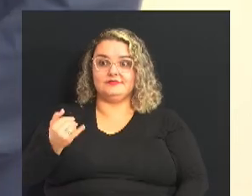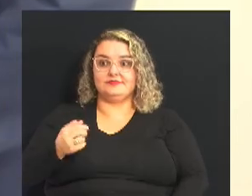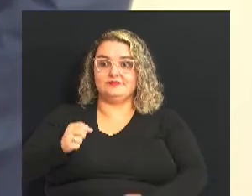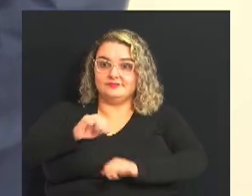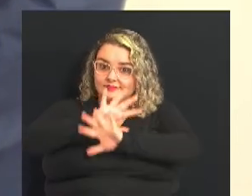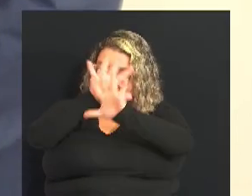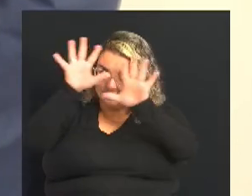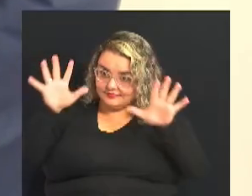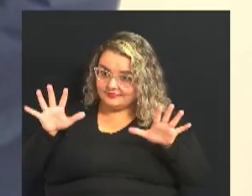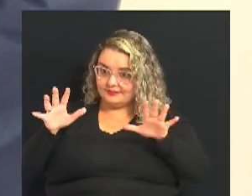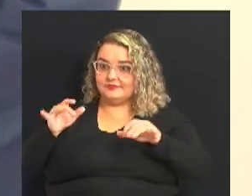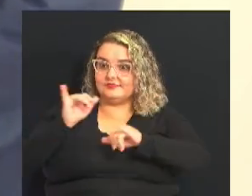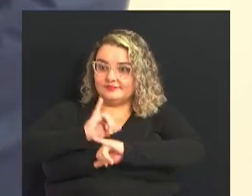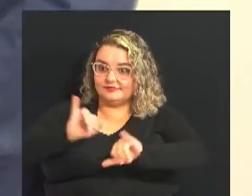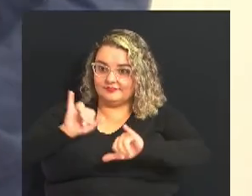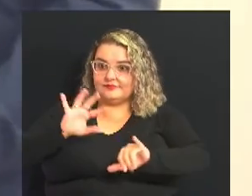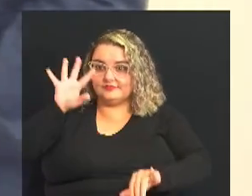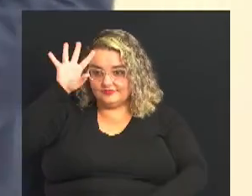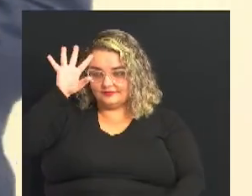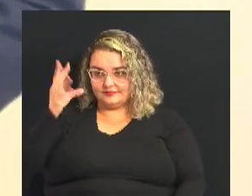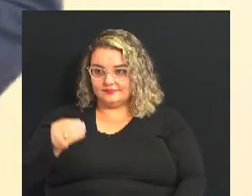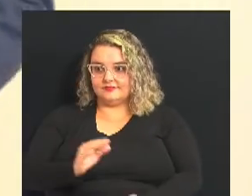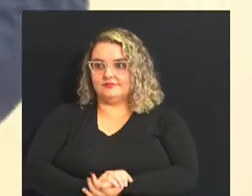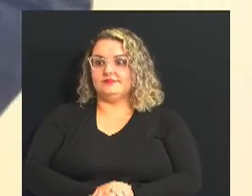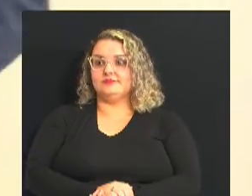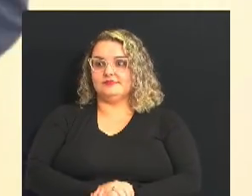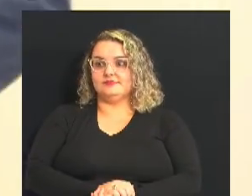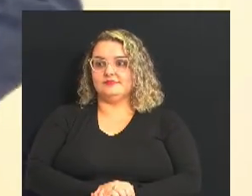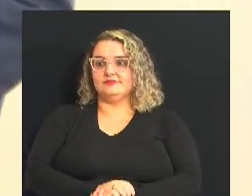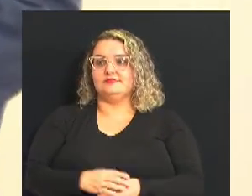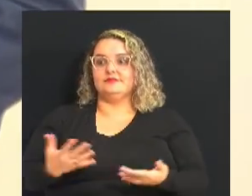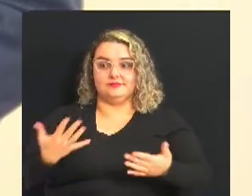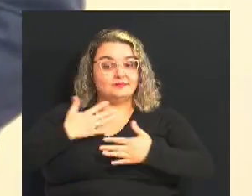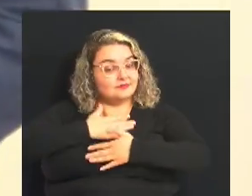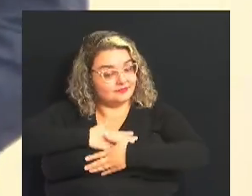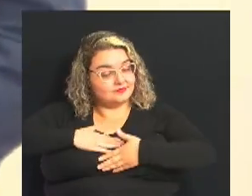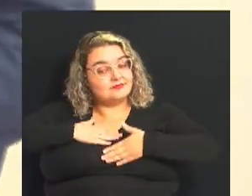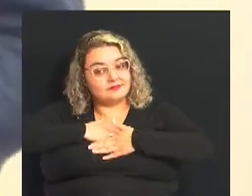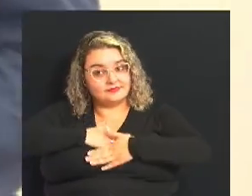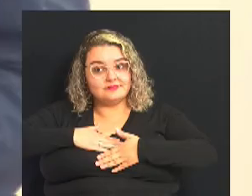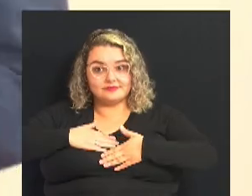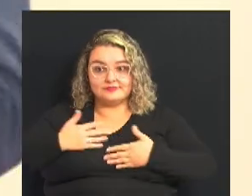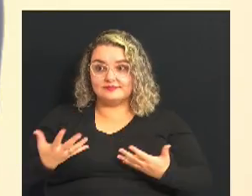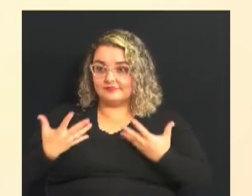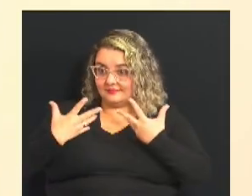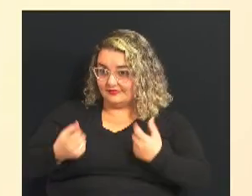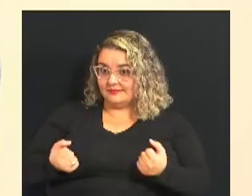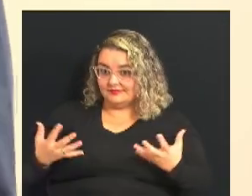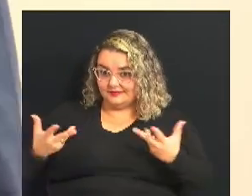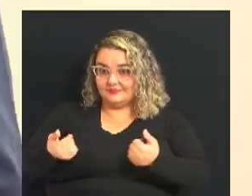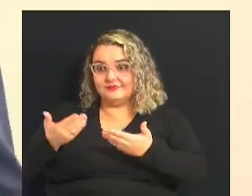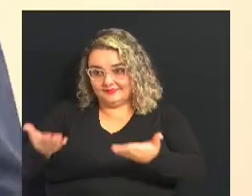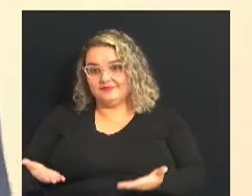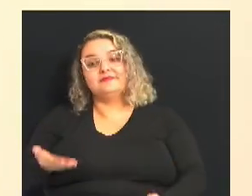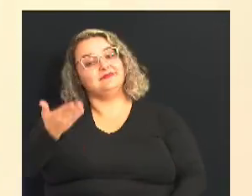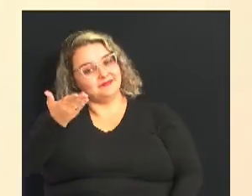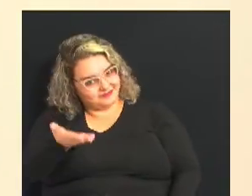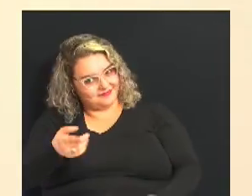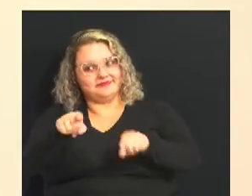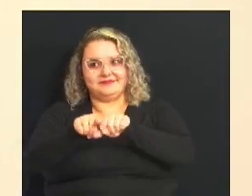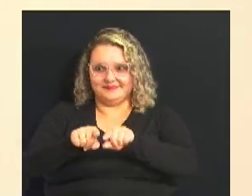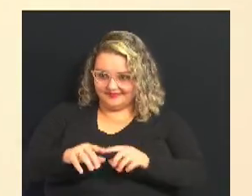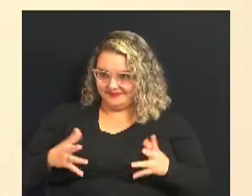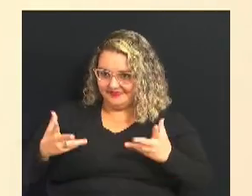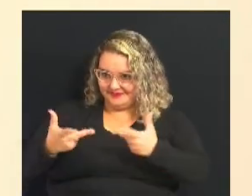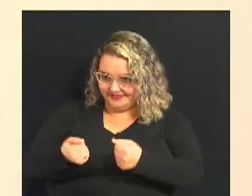transparência e para a divulgação de conhecimento? É uma satisfação, em primeiro lugar, receber todos vocês, inclusive você, né, que faz parte de tudo